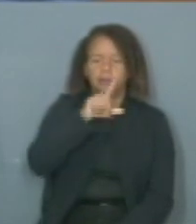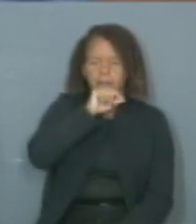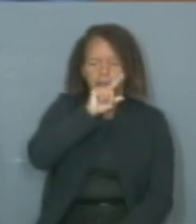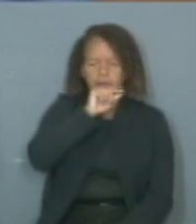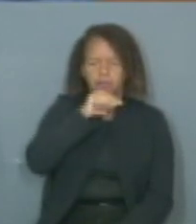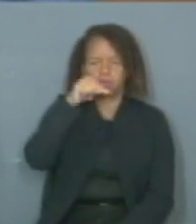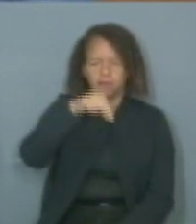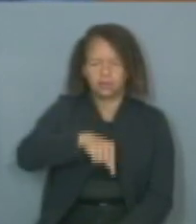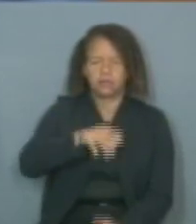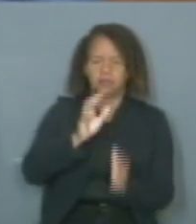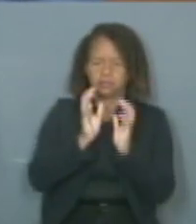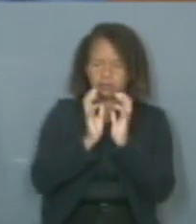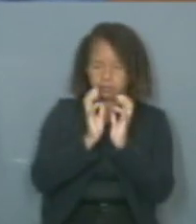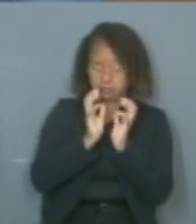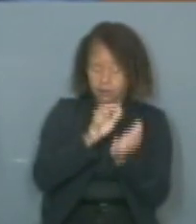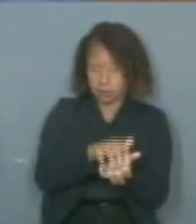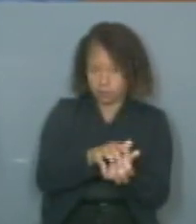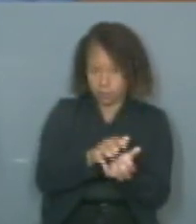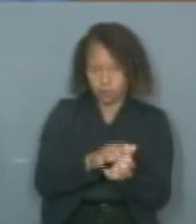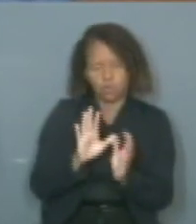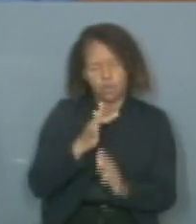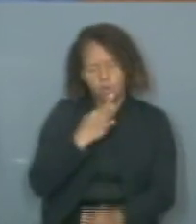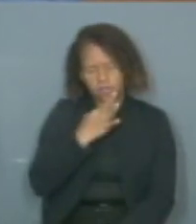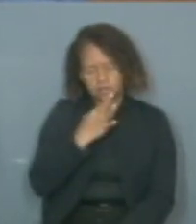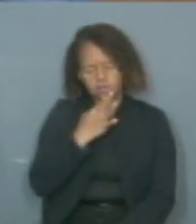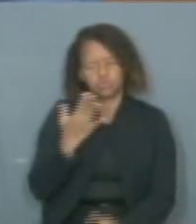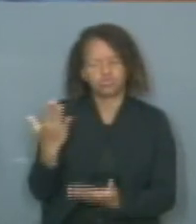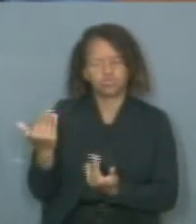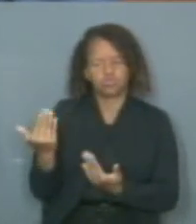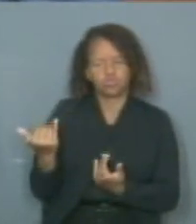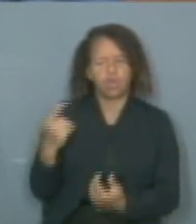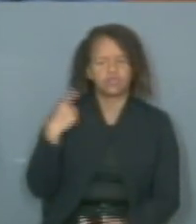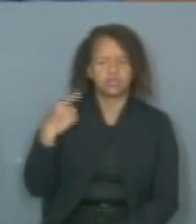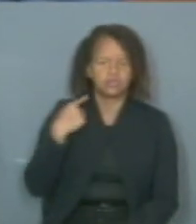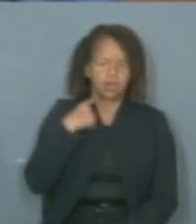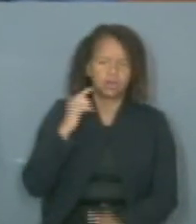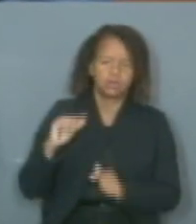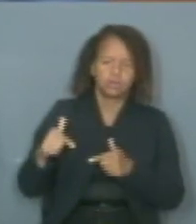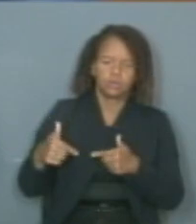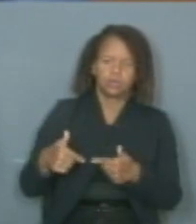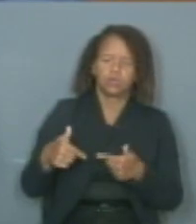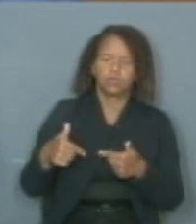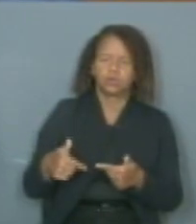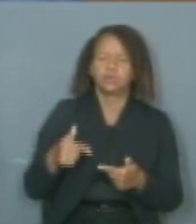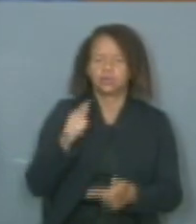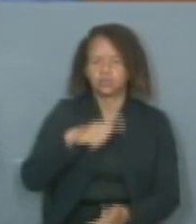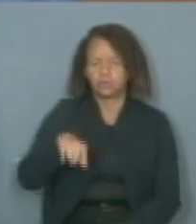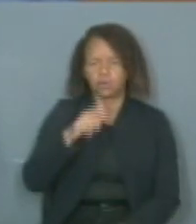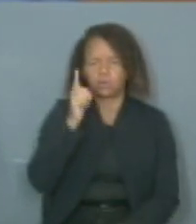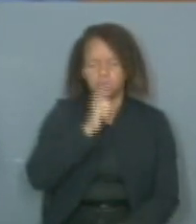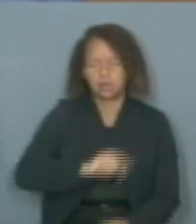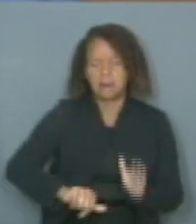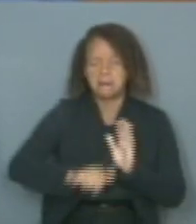de Pernambuco. Conheço muitos jovens advogados também que estão na luta para você conseguir